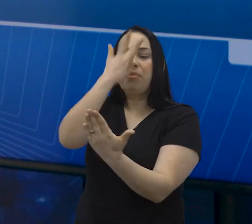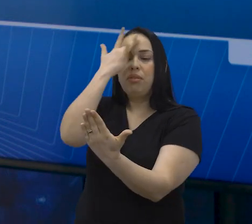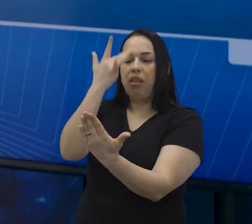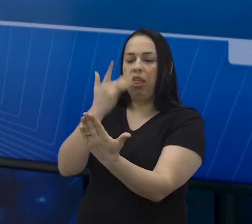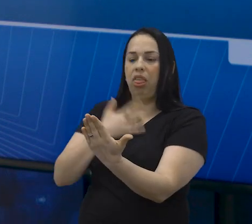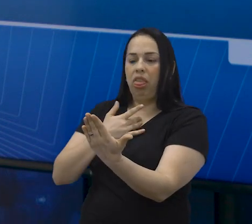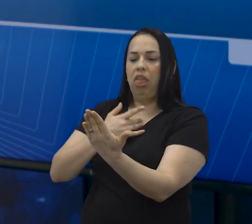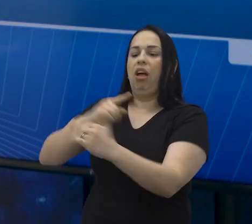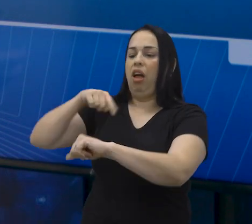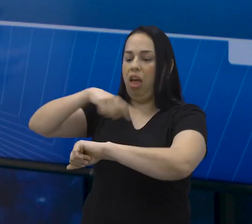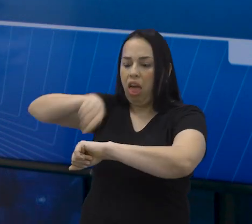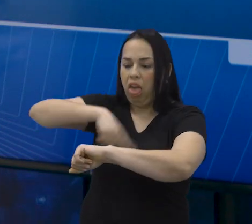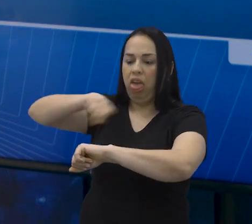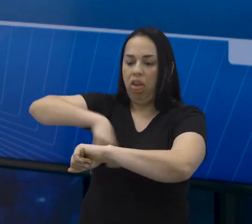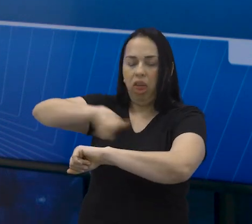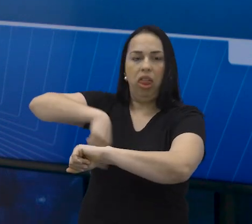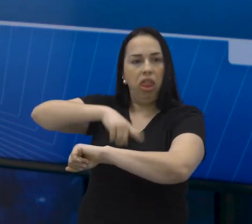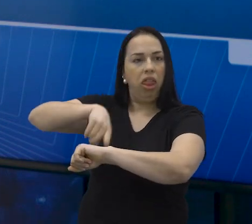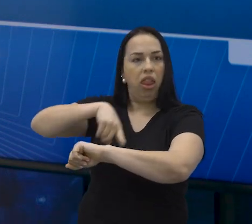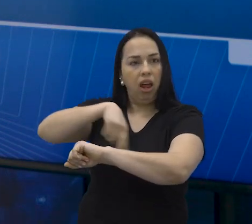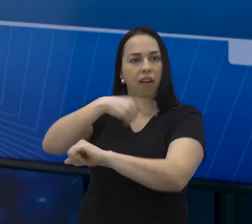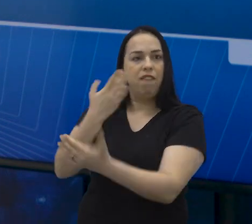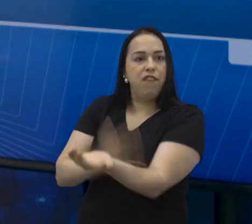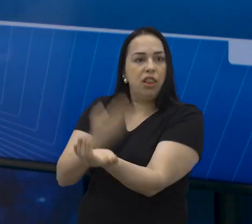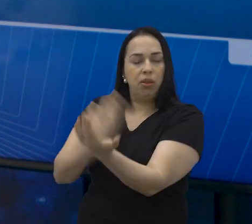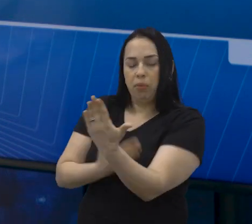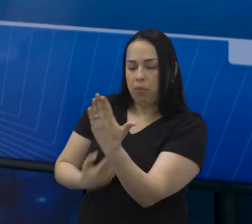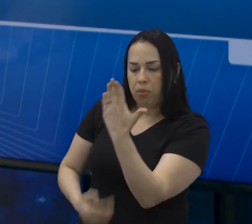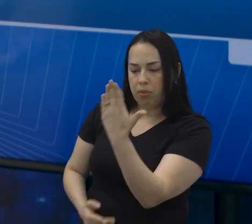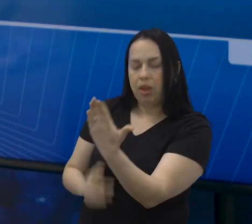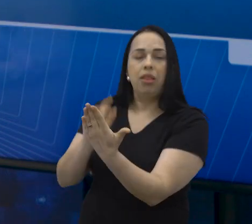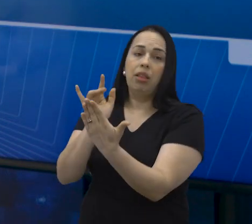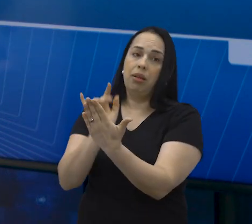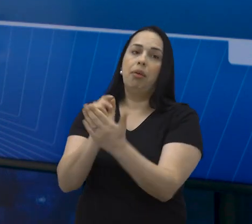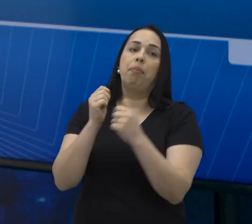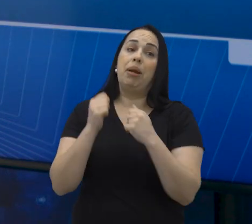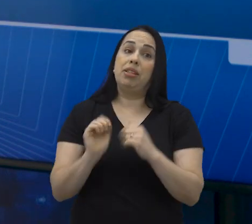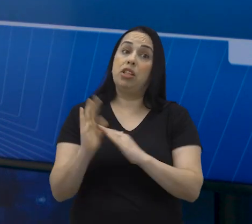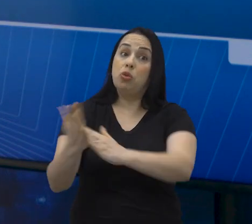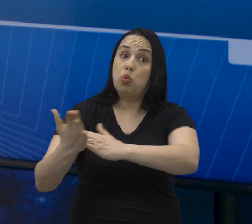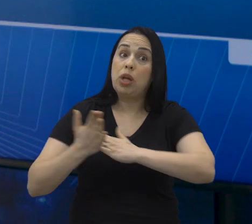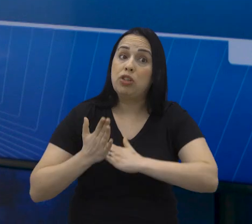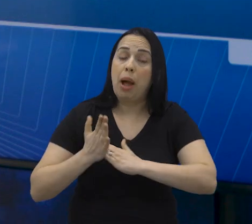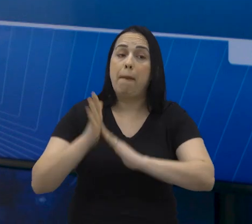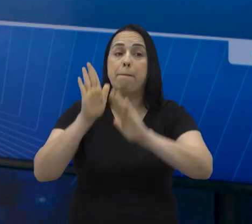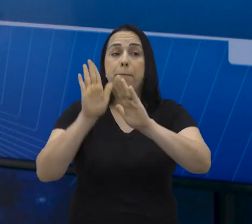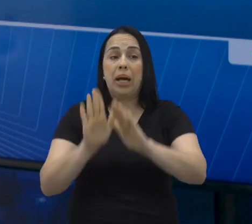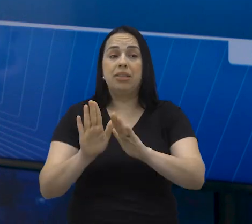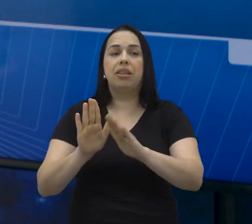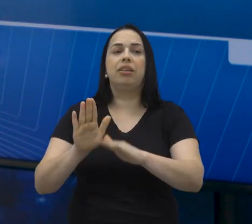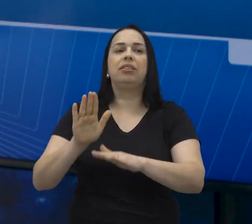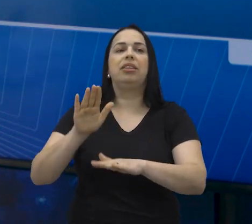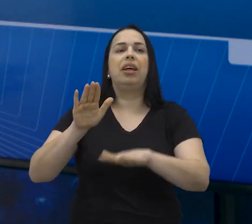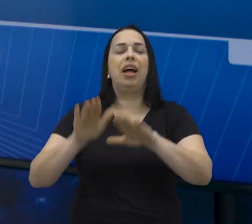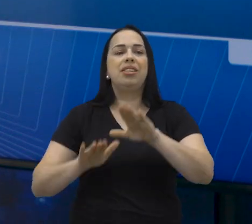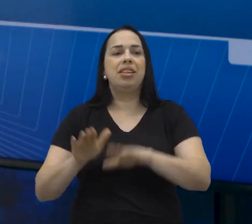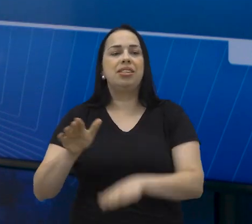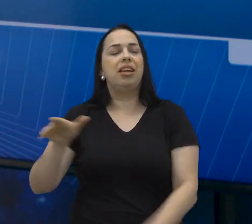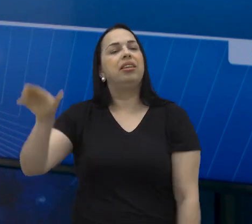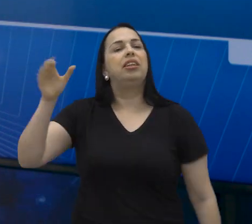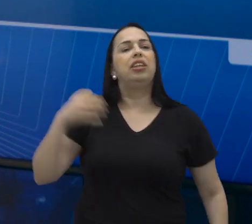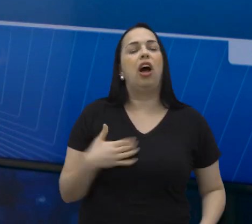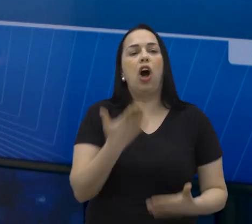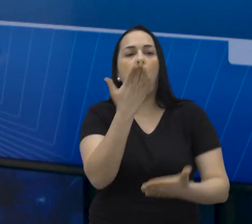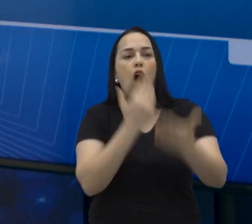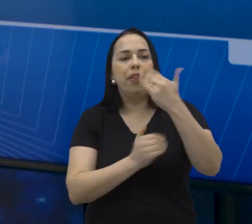fiquem presas ali, né? Reféns do celular. O celular é algo que precisa nos servir, né? Então muitas vezes a gente leva à mesa, a